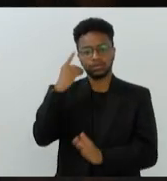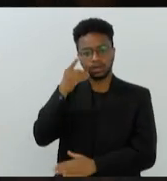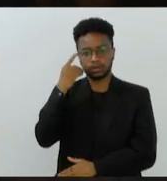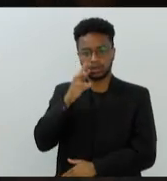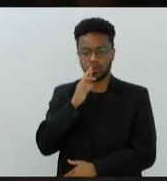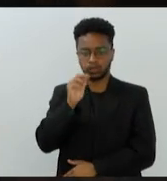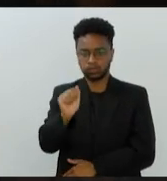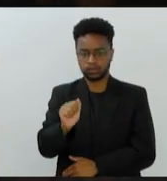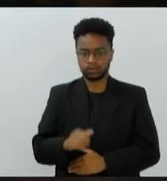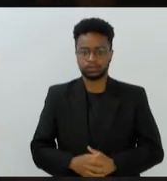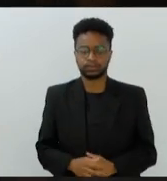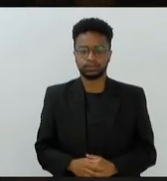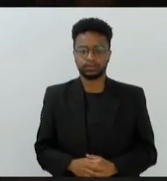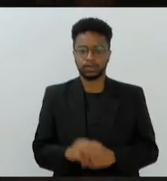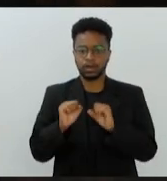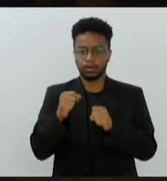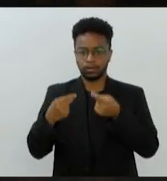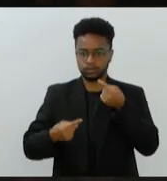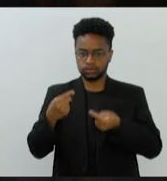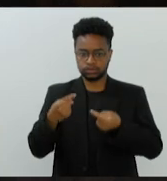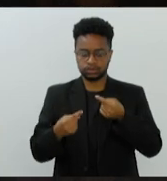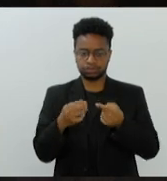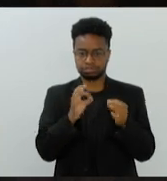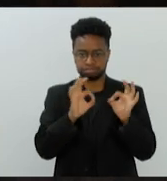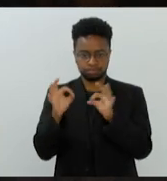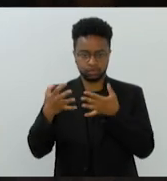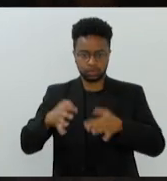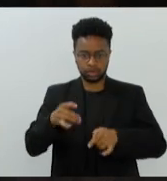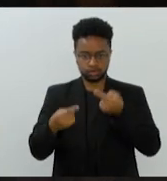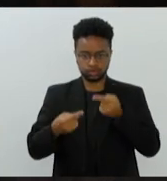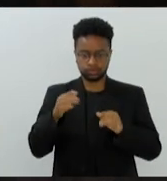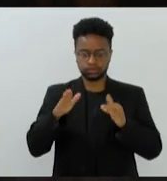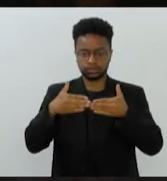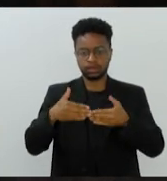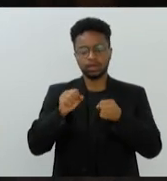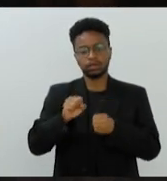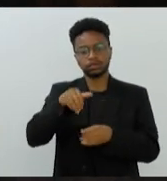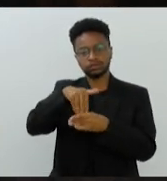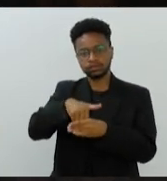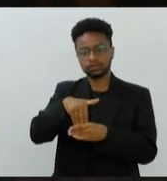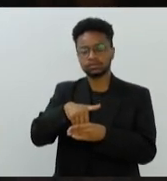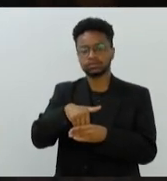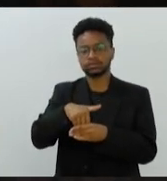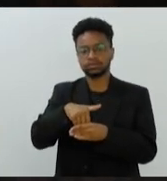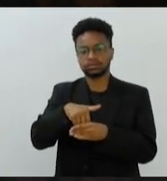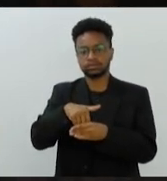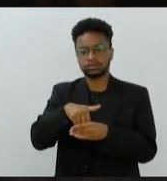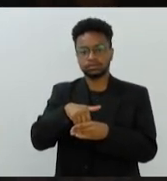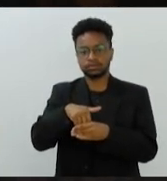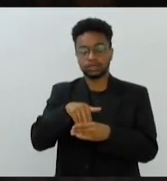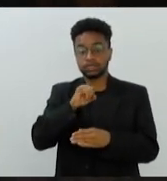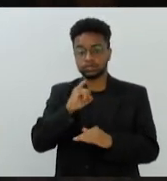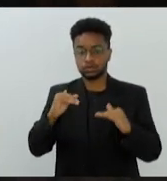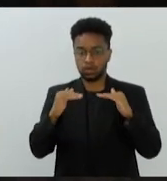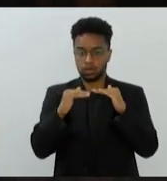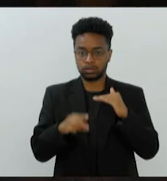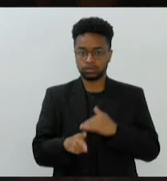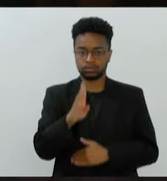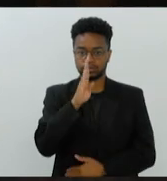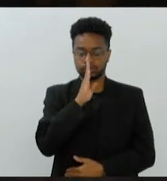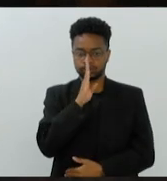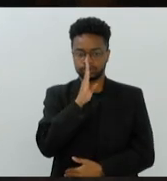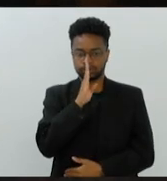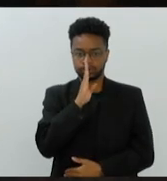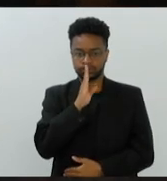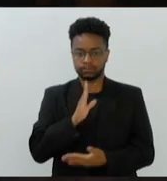Rodrigo Amorim. Em discussão, não havendo quem queira discutir, encerrada a discussão. Em votação, senhores que aprovam,